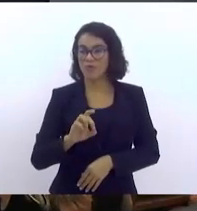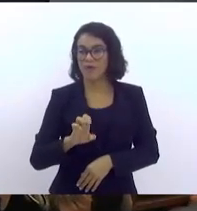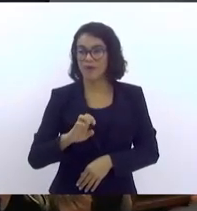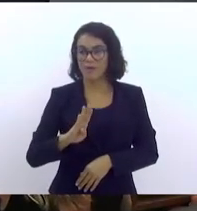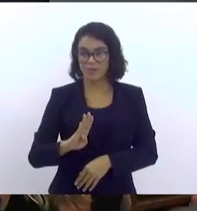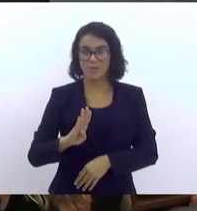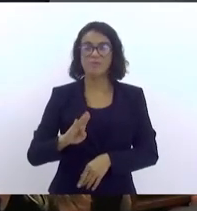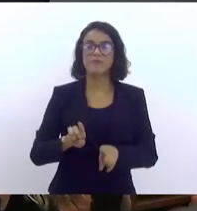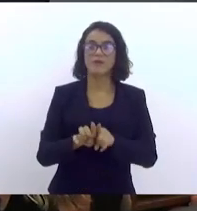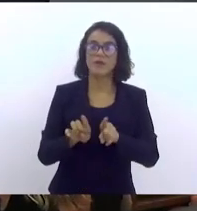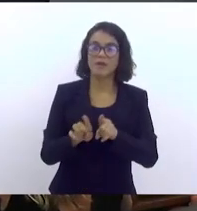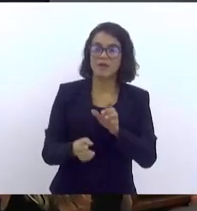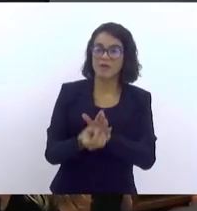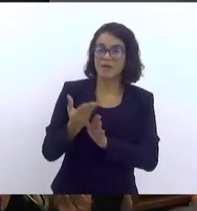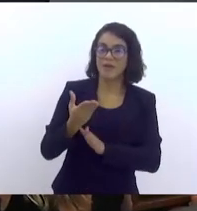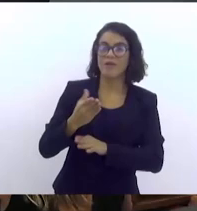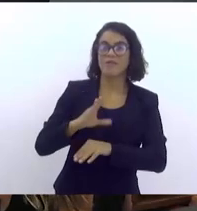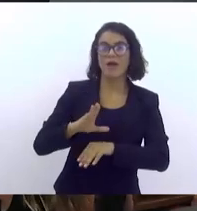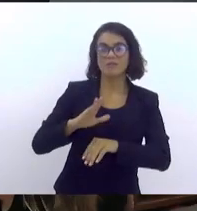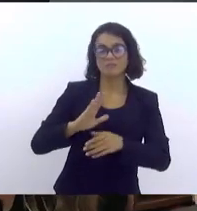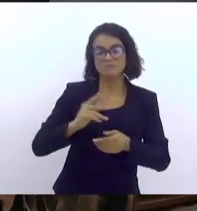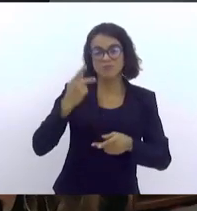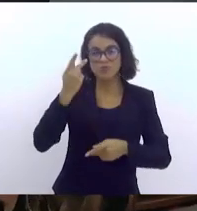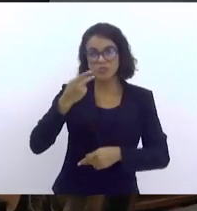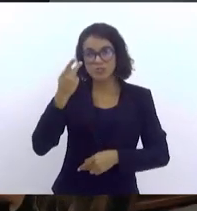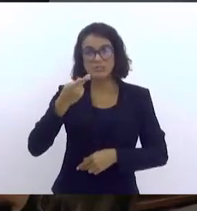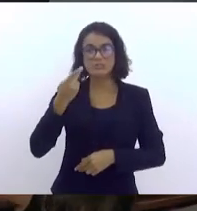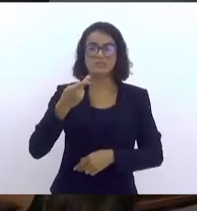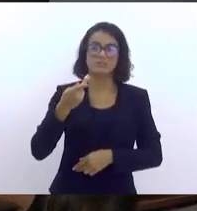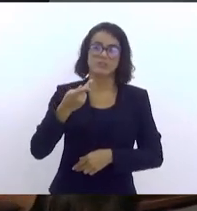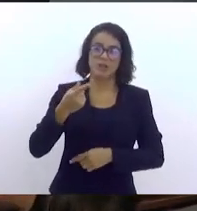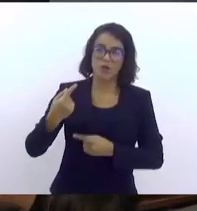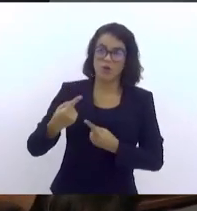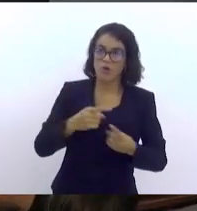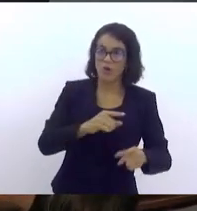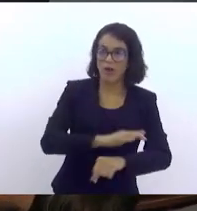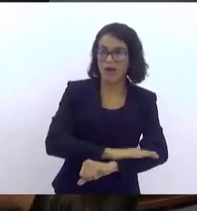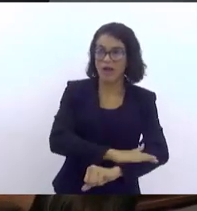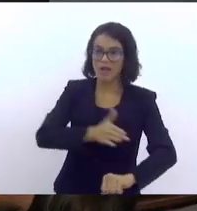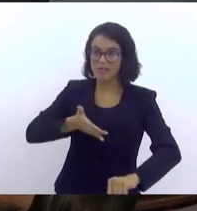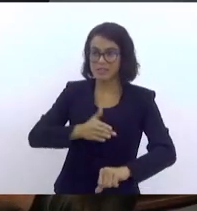da educação antirracista Olá Diogo